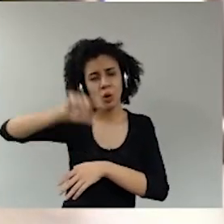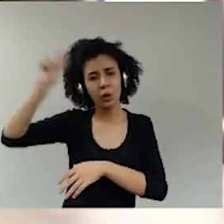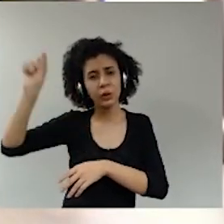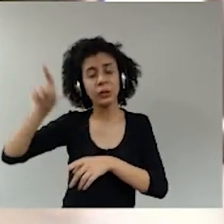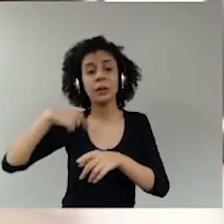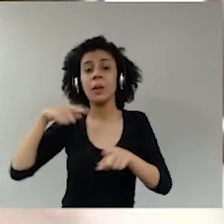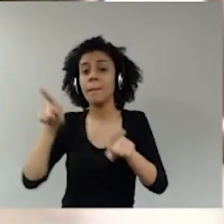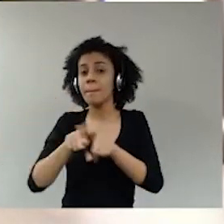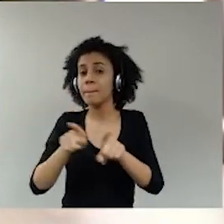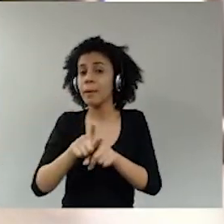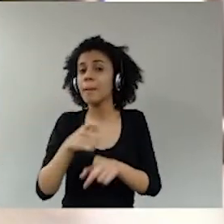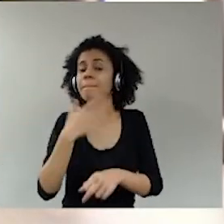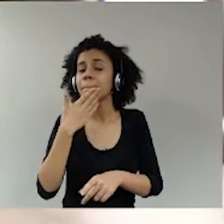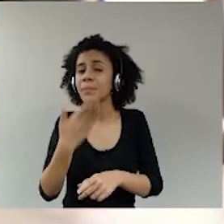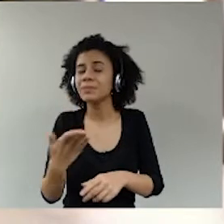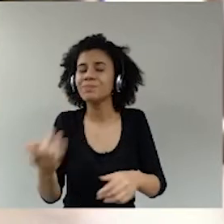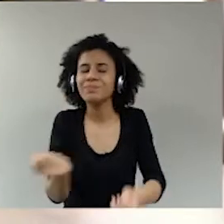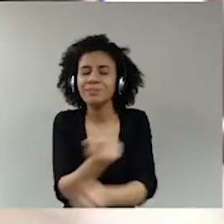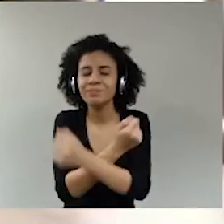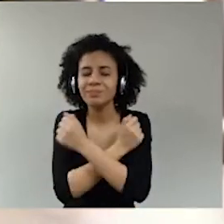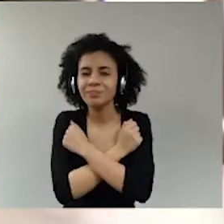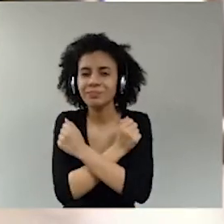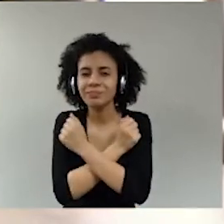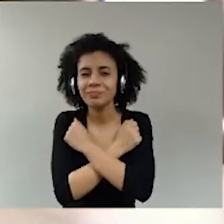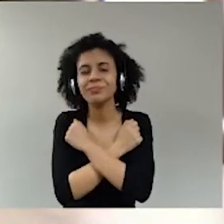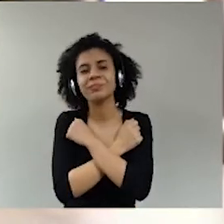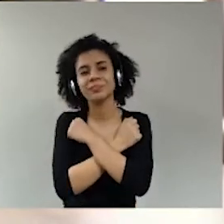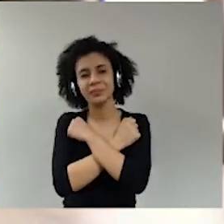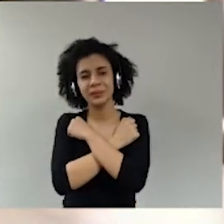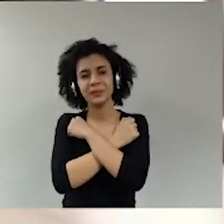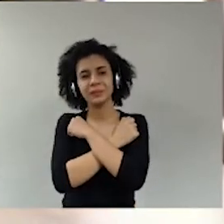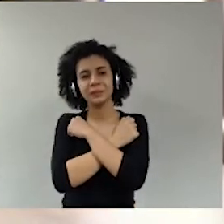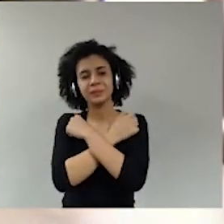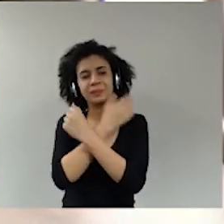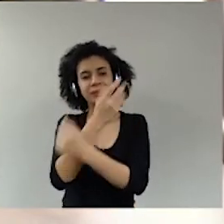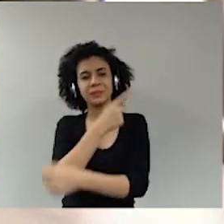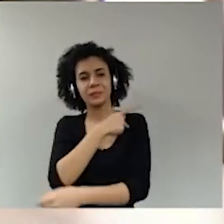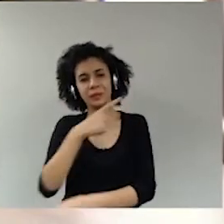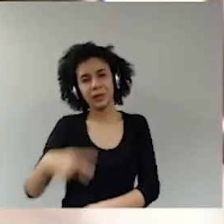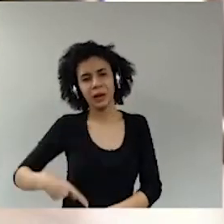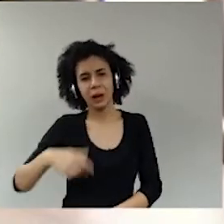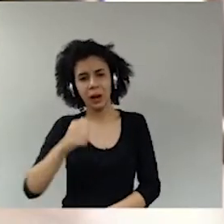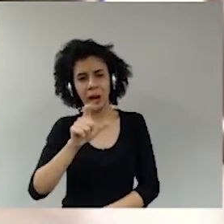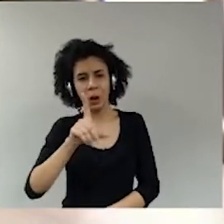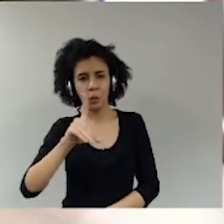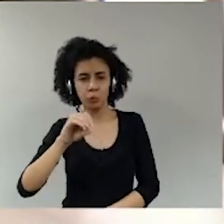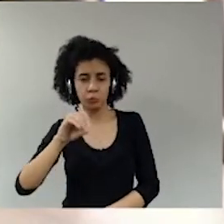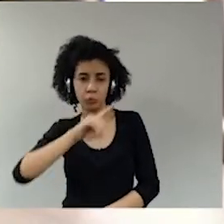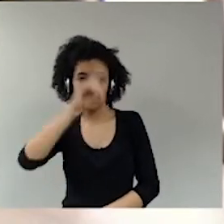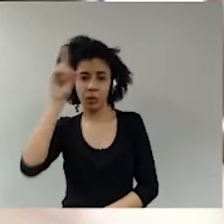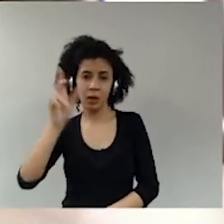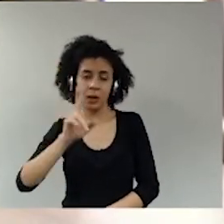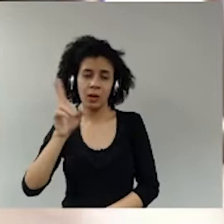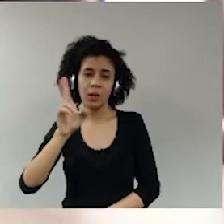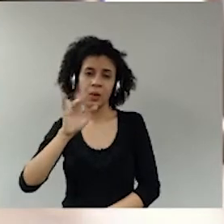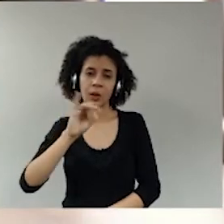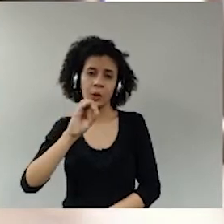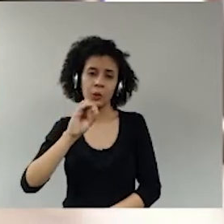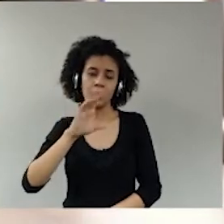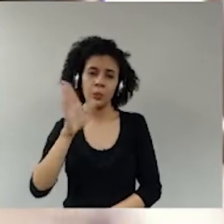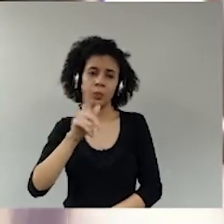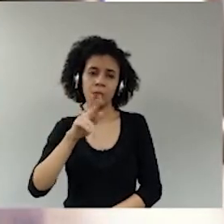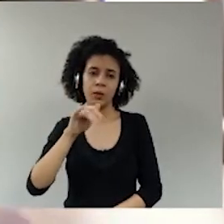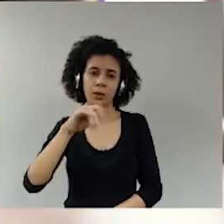enviar um grande abraço ao presidente Aldo, ao presidente da Seccional do Rio Grande do Norte, o presidente